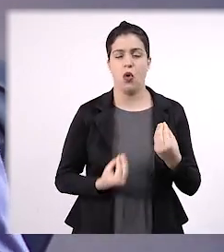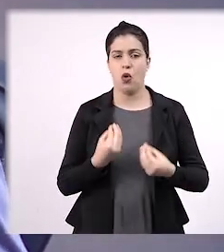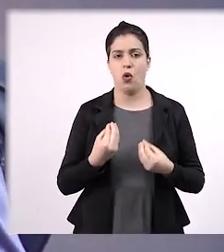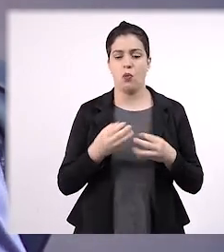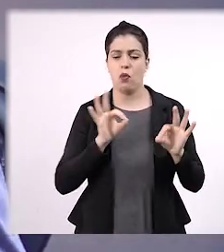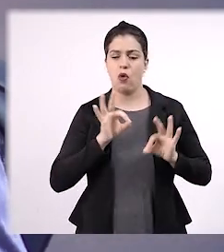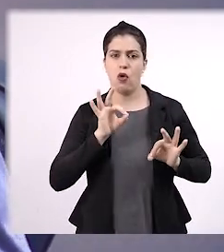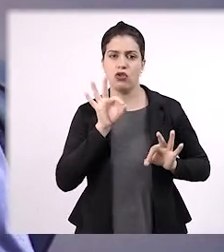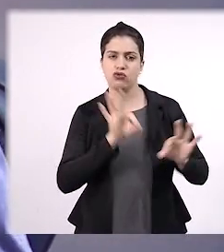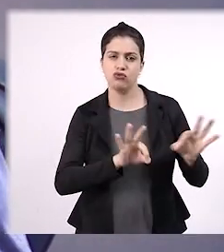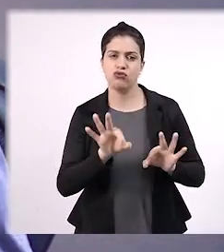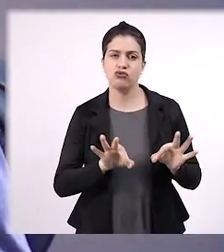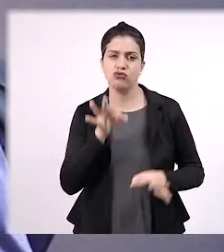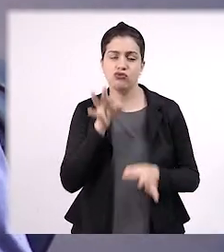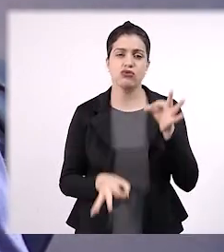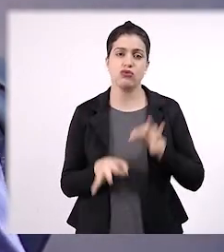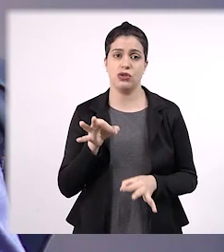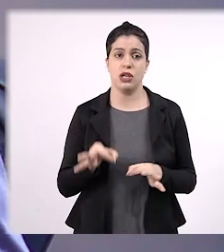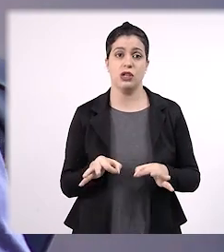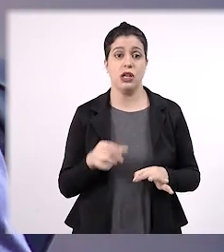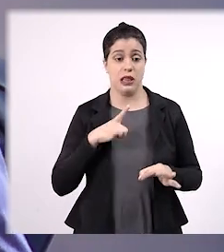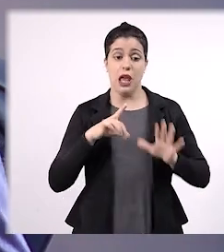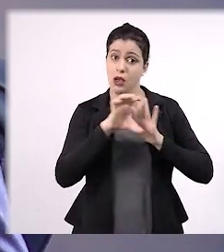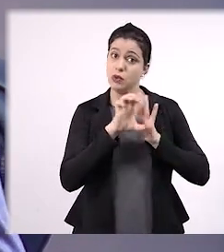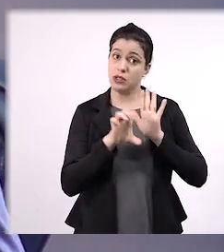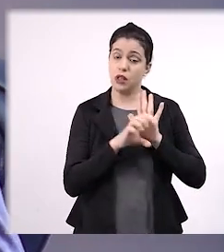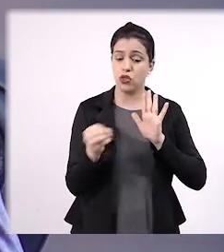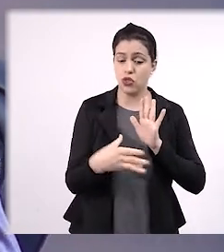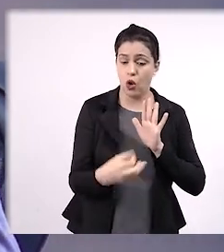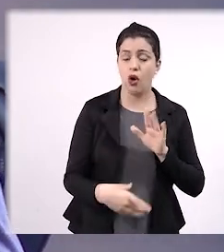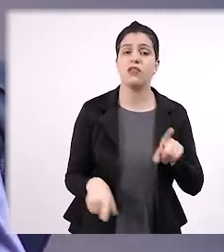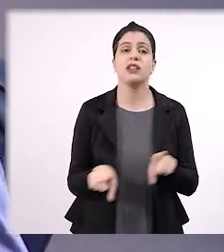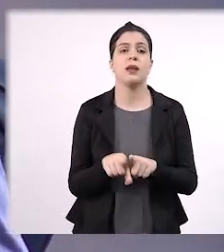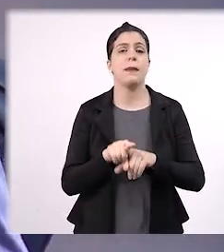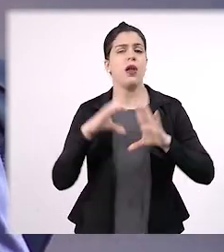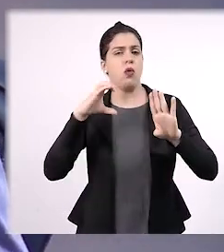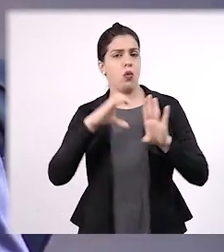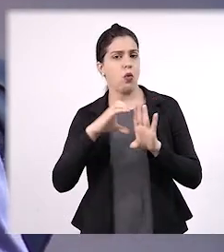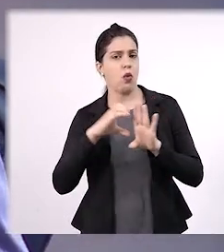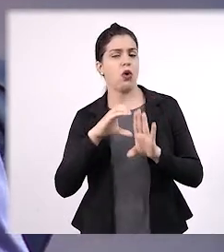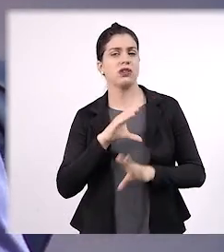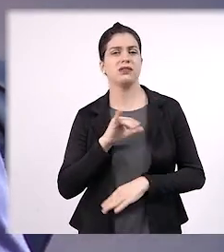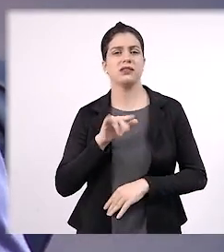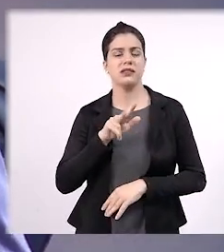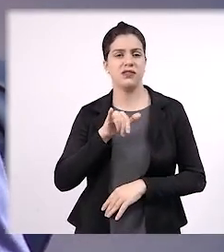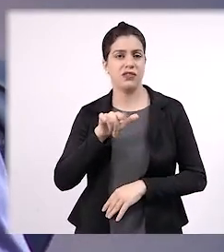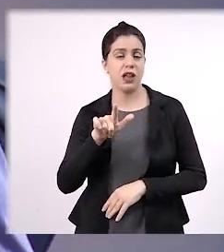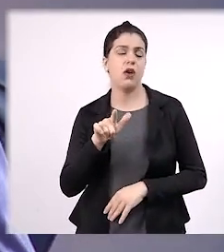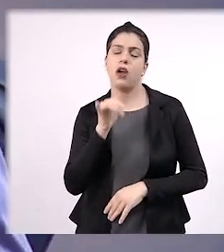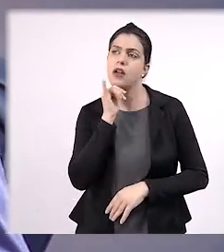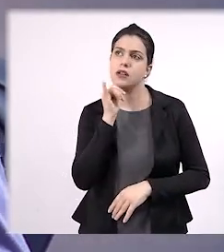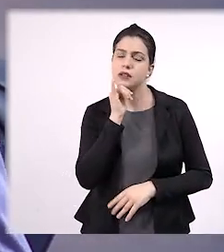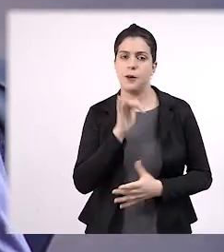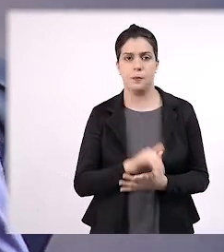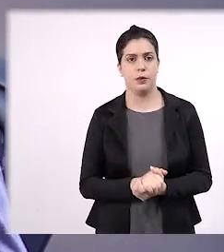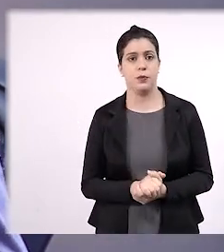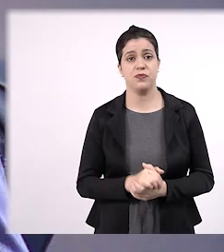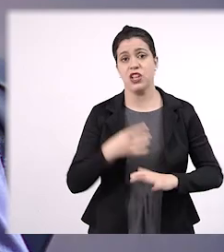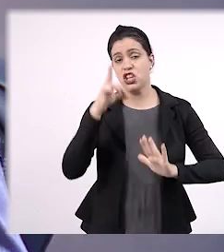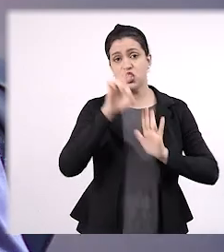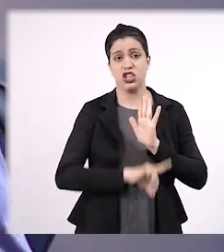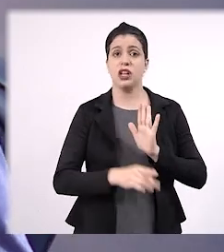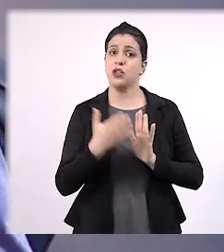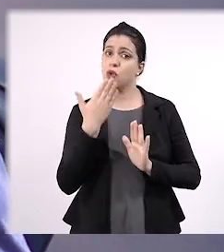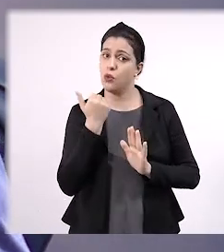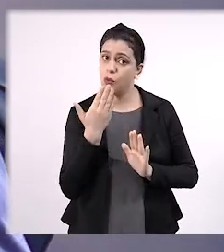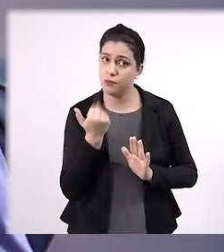não foi só o Estatuto do Idoso que trouxe inovações. O próprio Código Civil traz questões relacionadas, por exemplo, ao